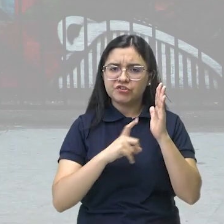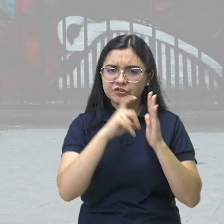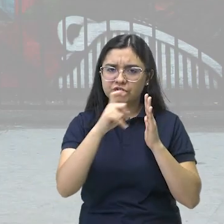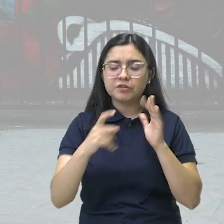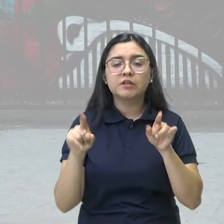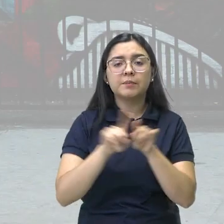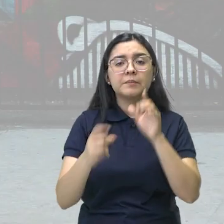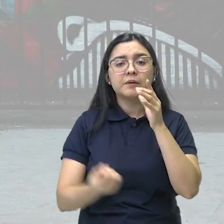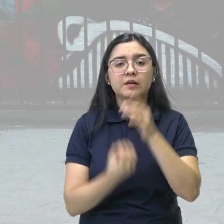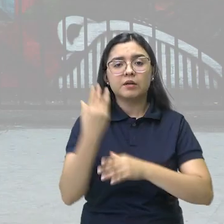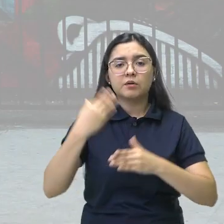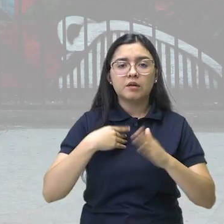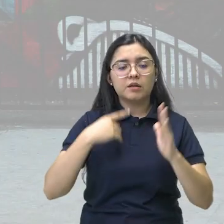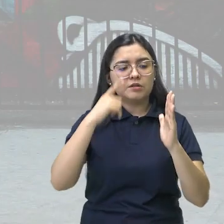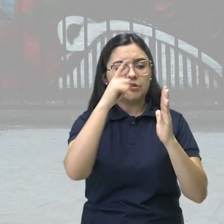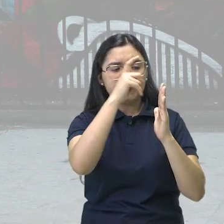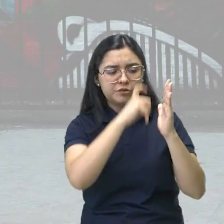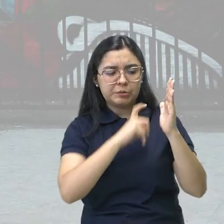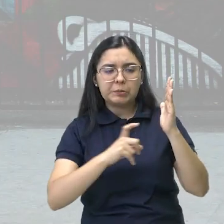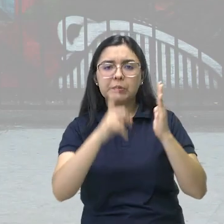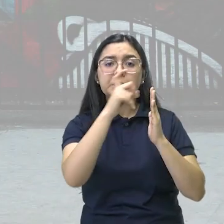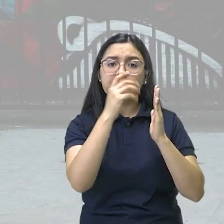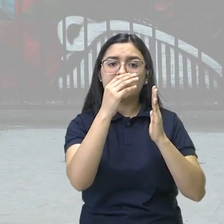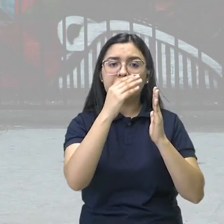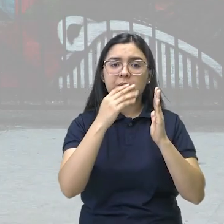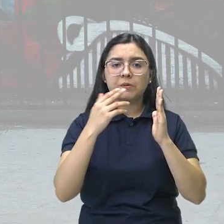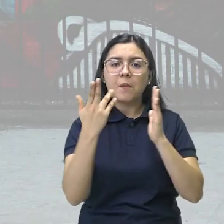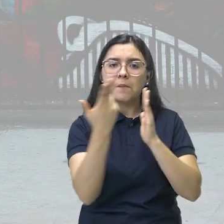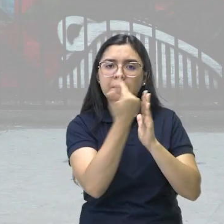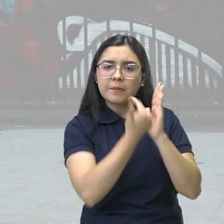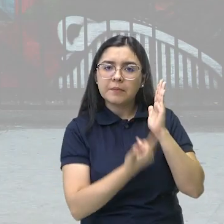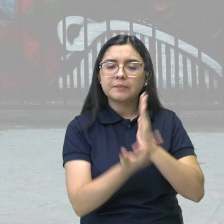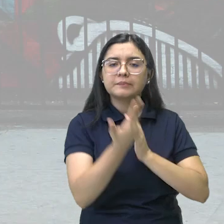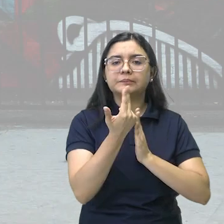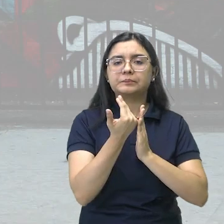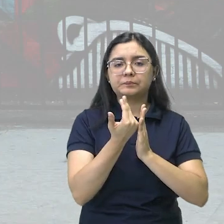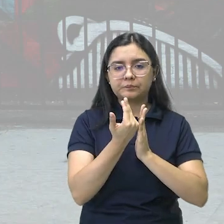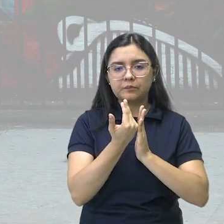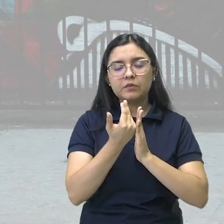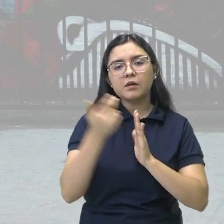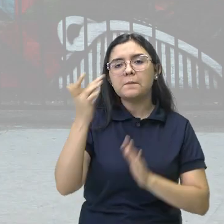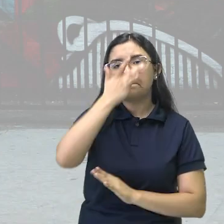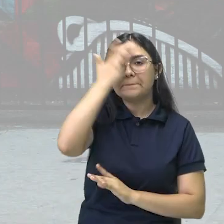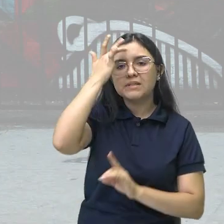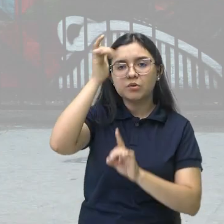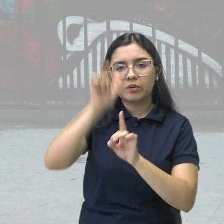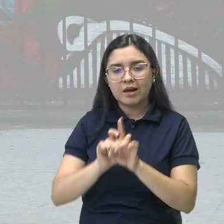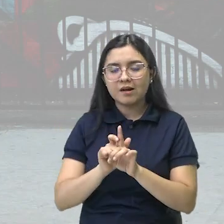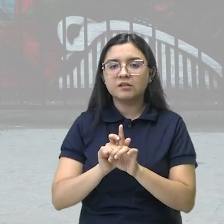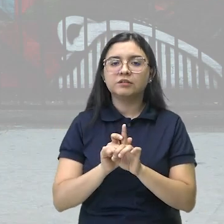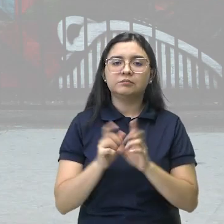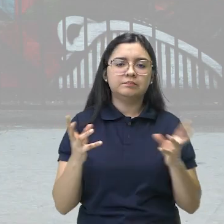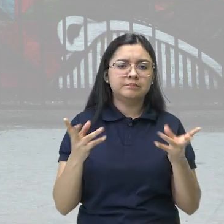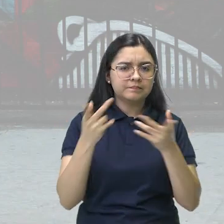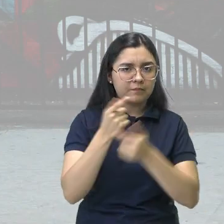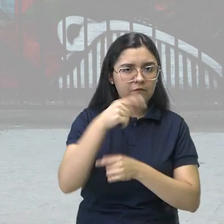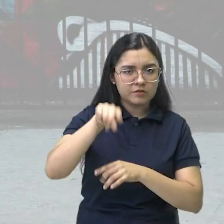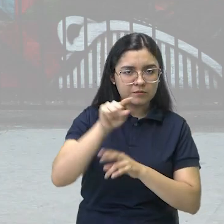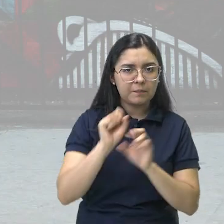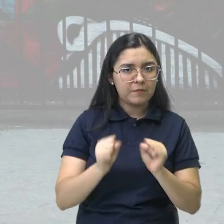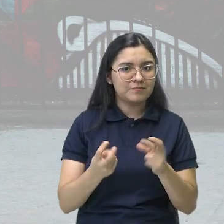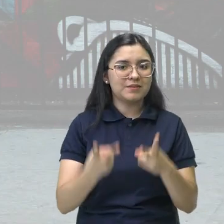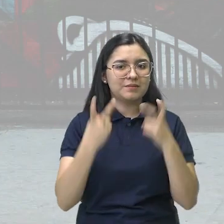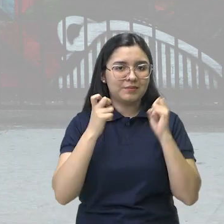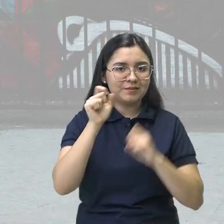para criar muros que podem retratar desde personagens fantásticas, como